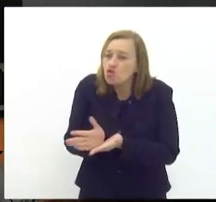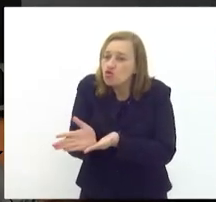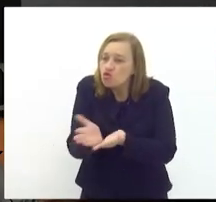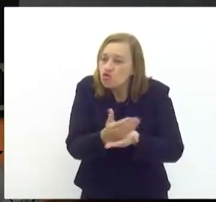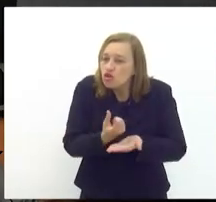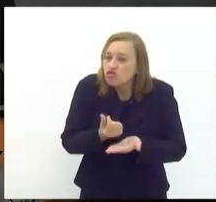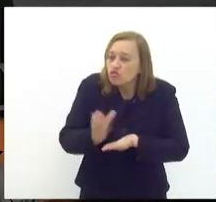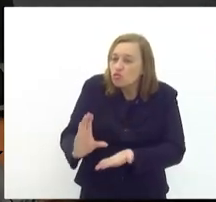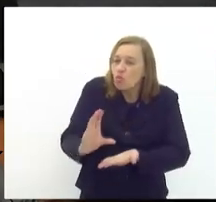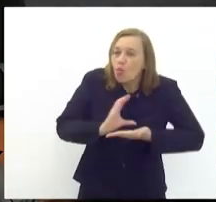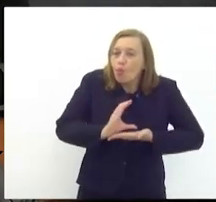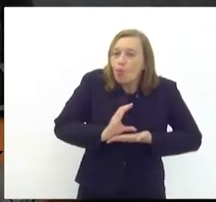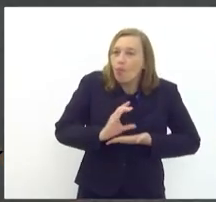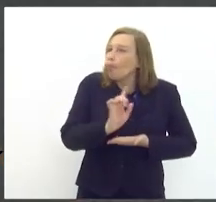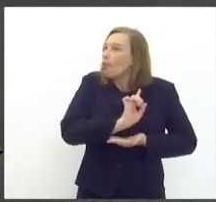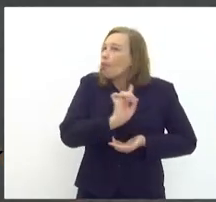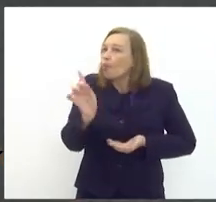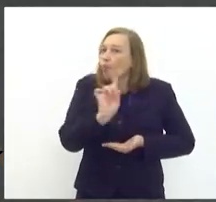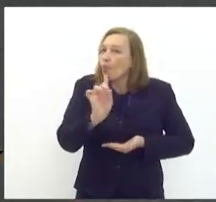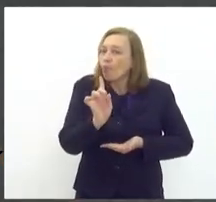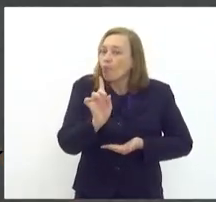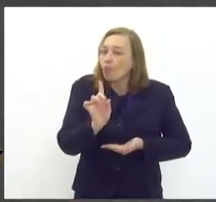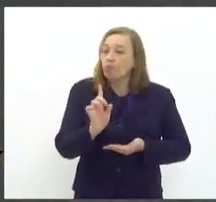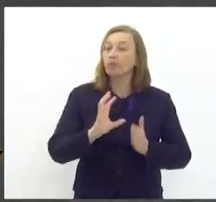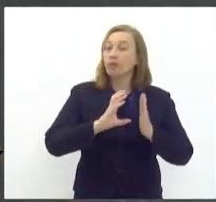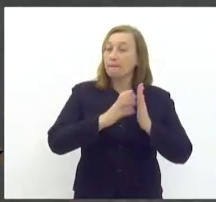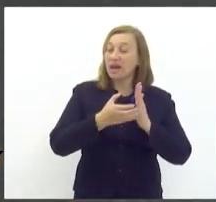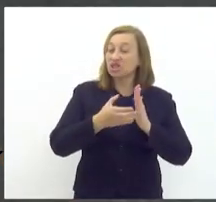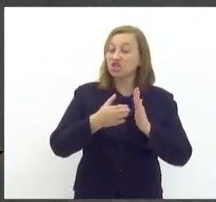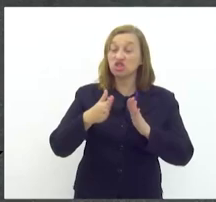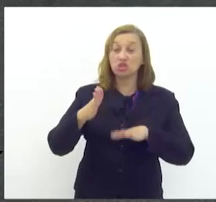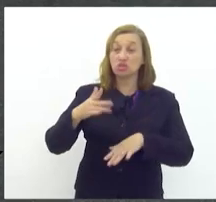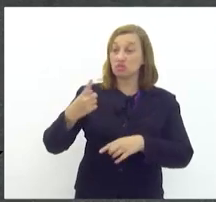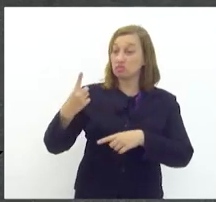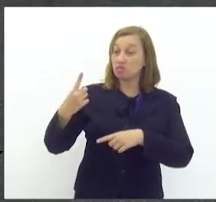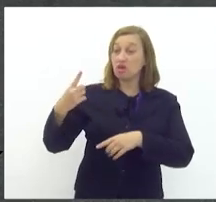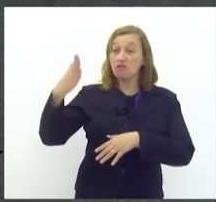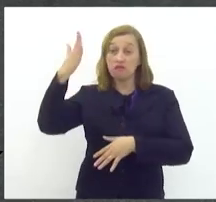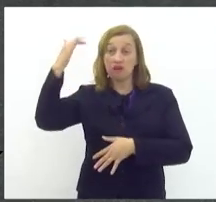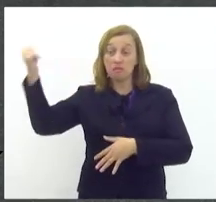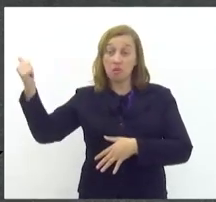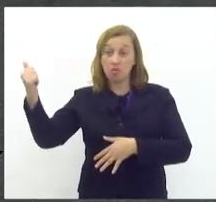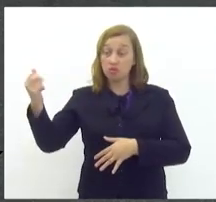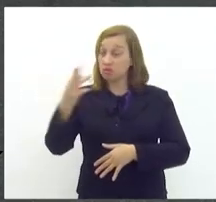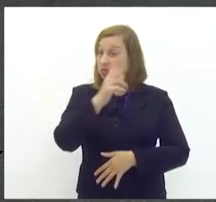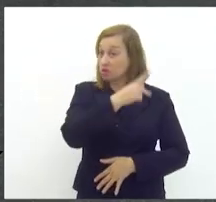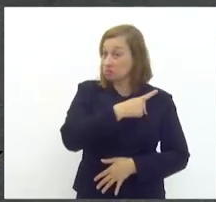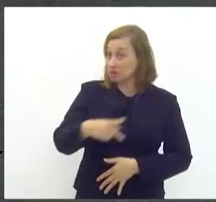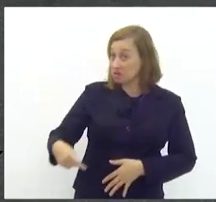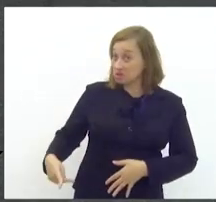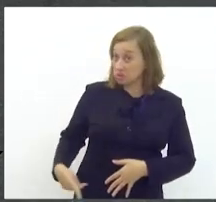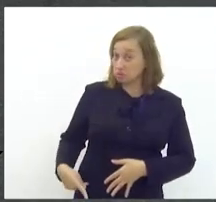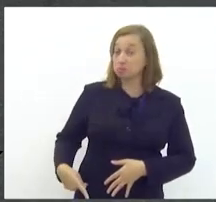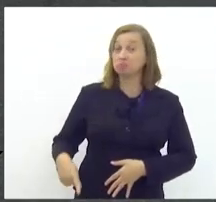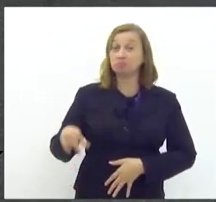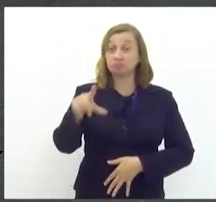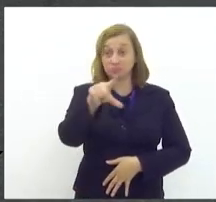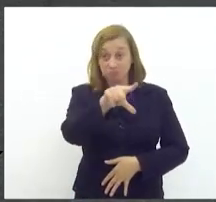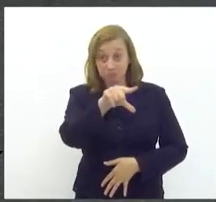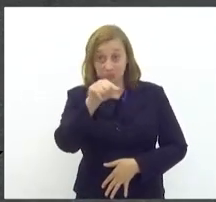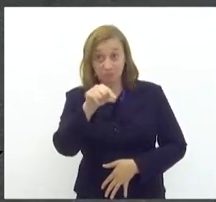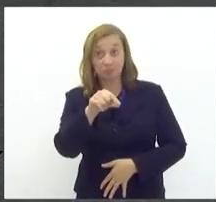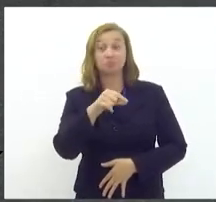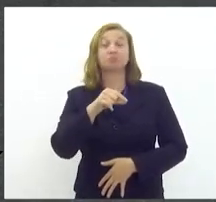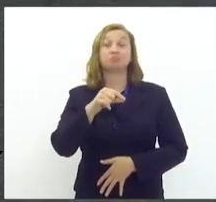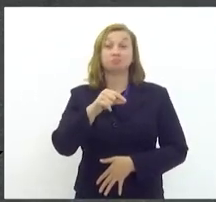o maior partido desse país que tem um presidente eleito democraticamente temos um governo